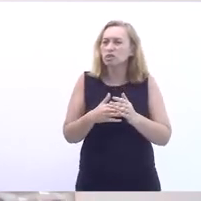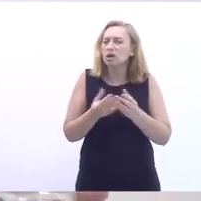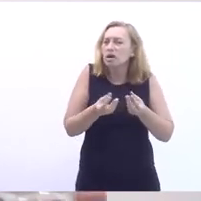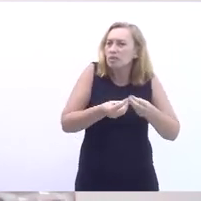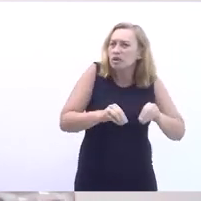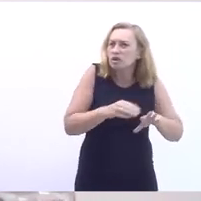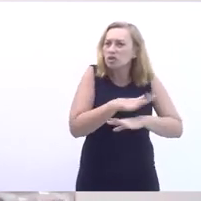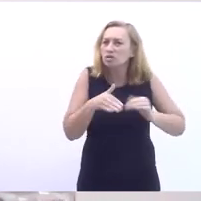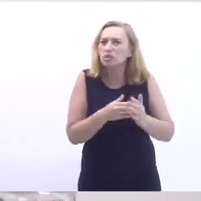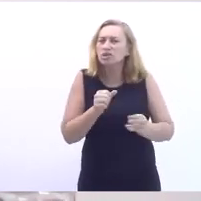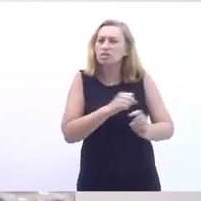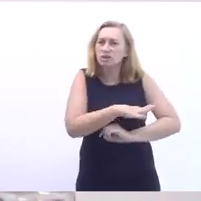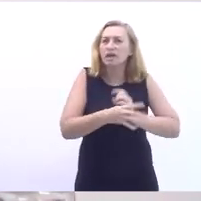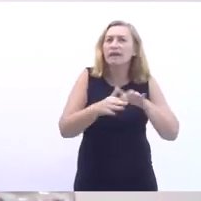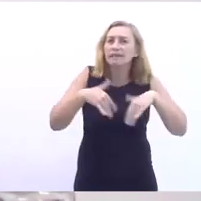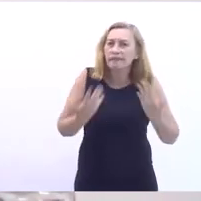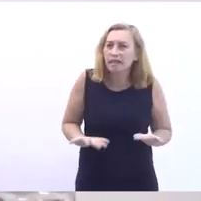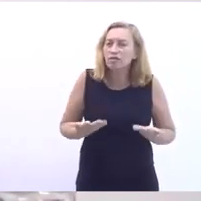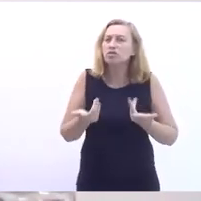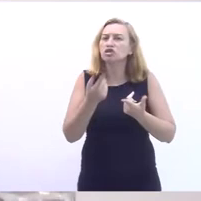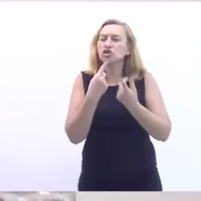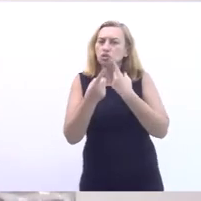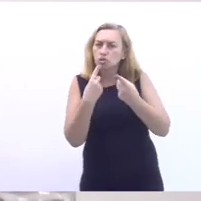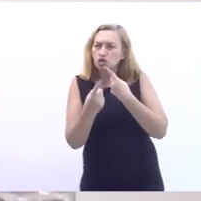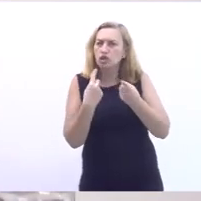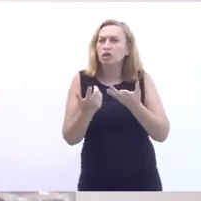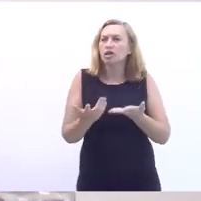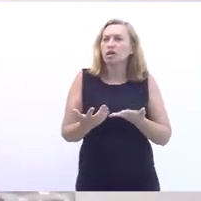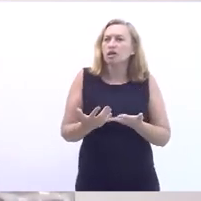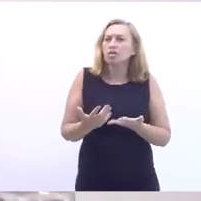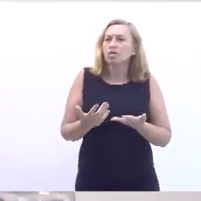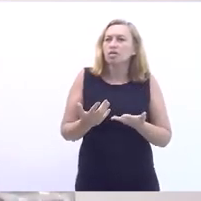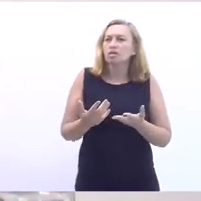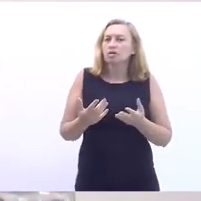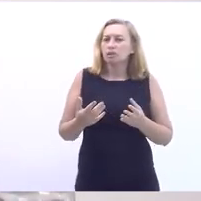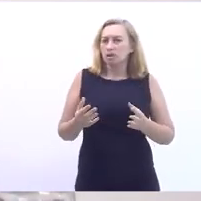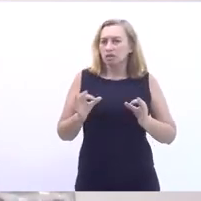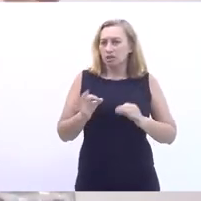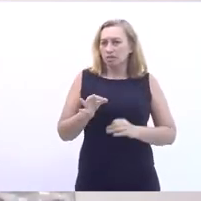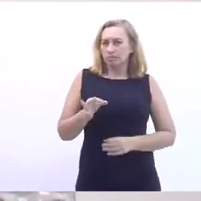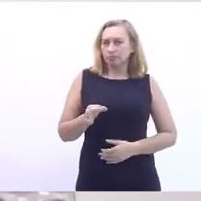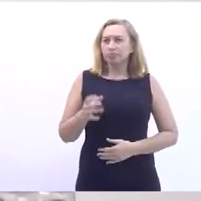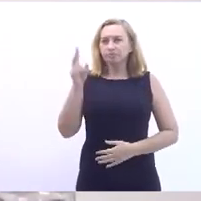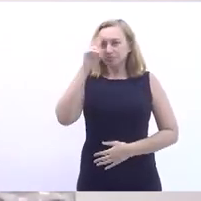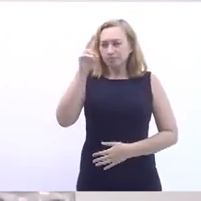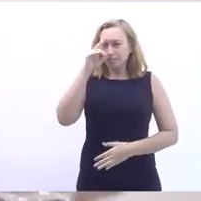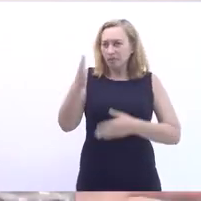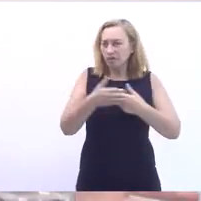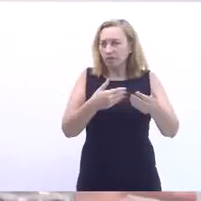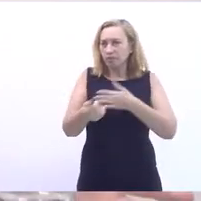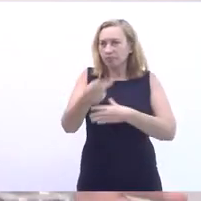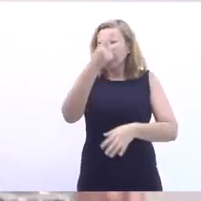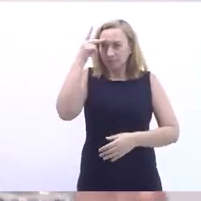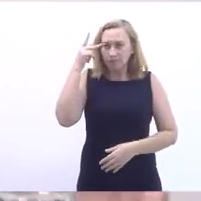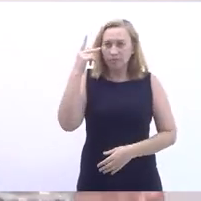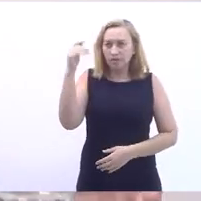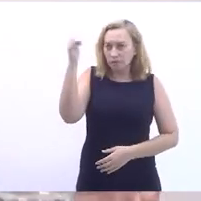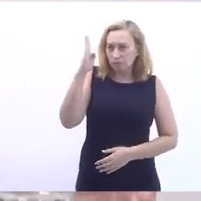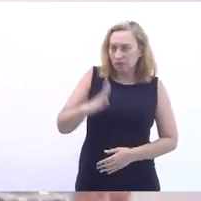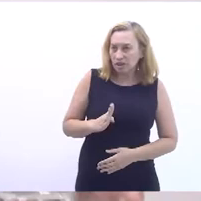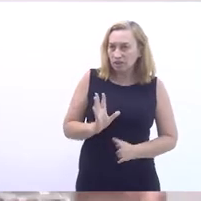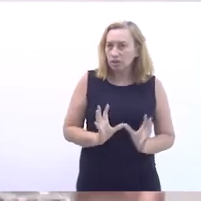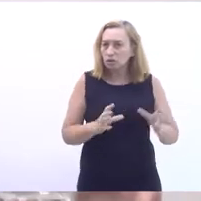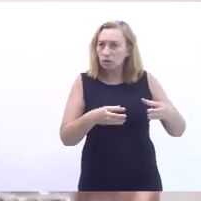atinge toda a sociedade então a gente tem que discutir de um jeito eu quero lembrar que qualquer pessoa no Brasil o